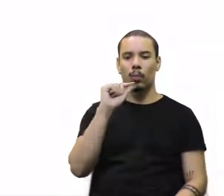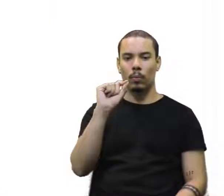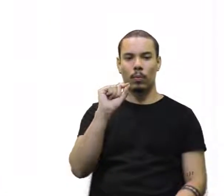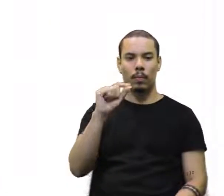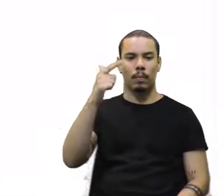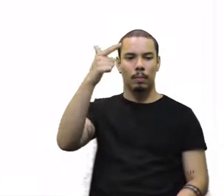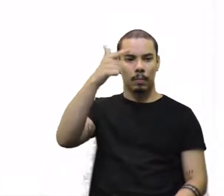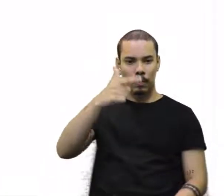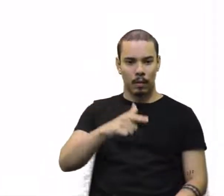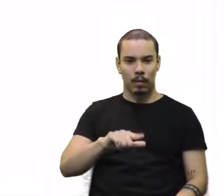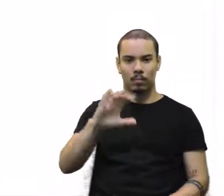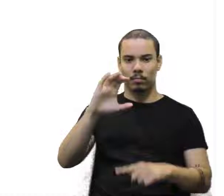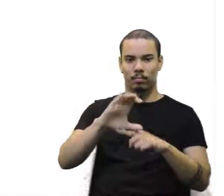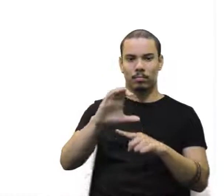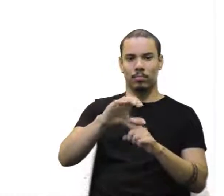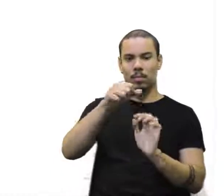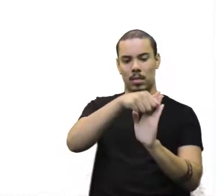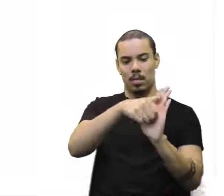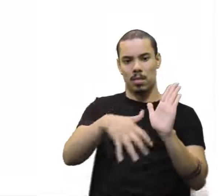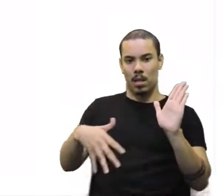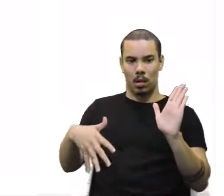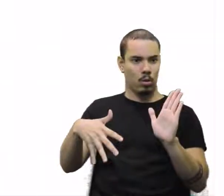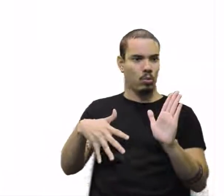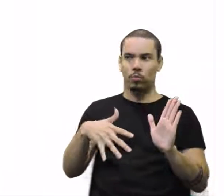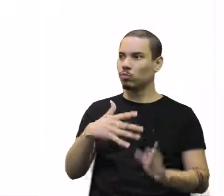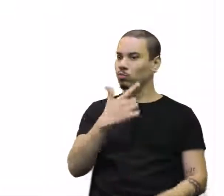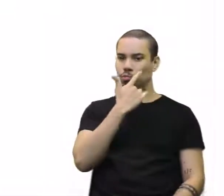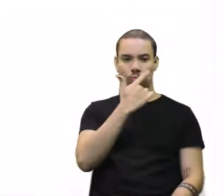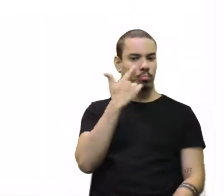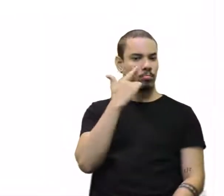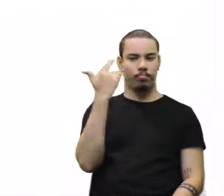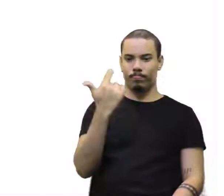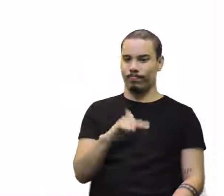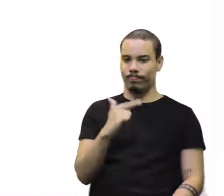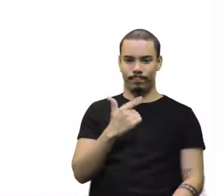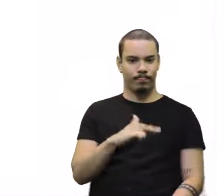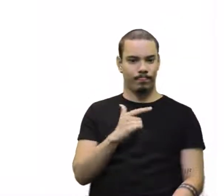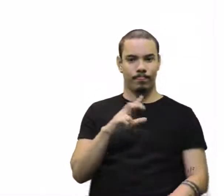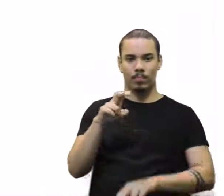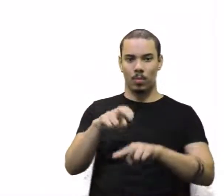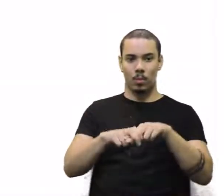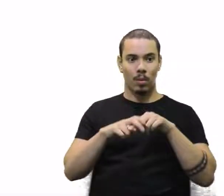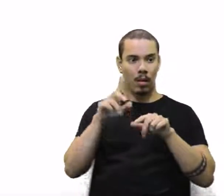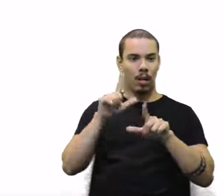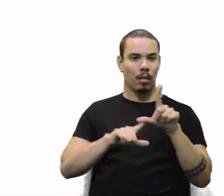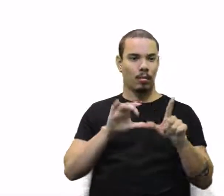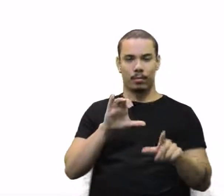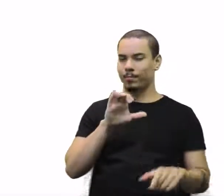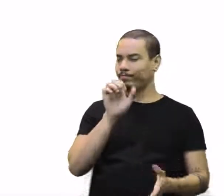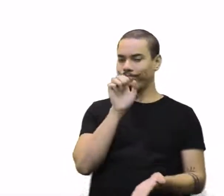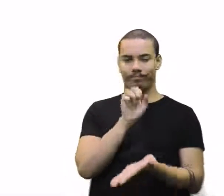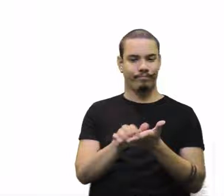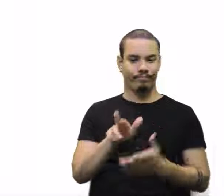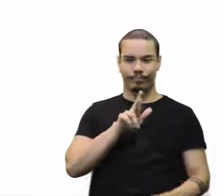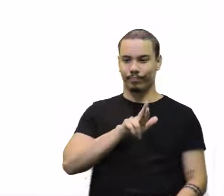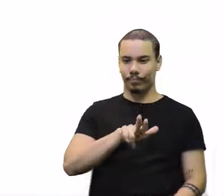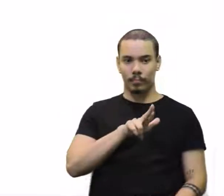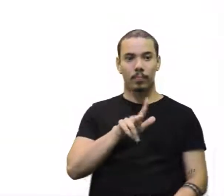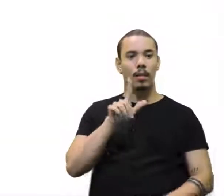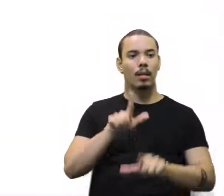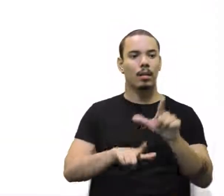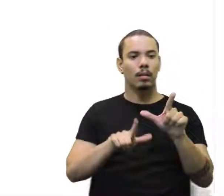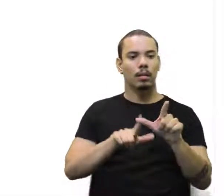mais carbonos saindo aqui desses encontros dos carbonos terciários. Então, a letra C também tá fora.